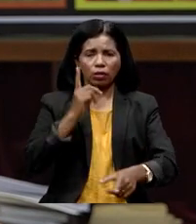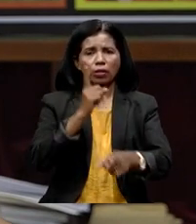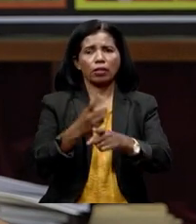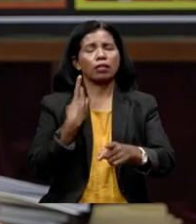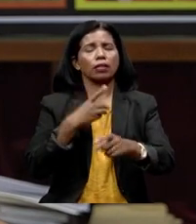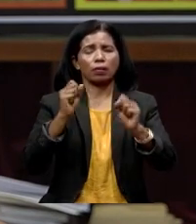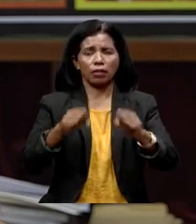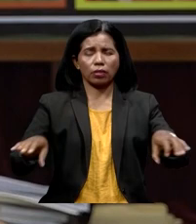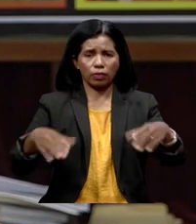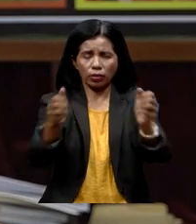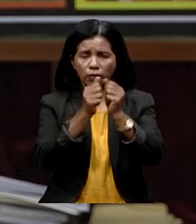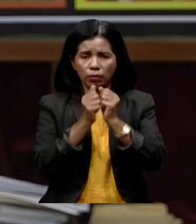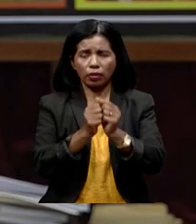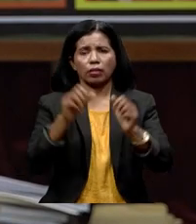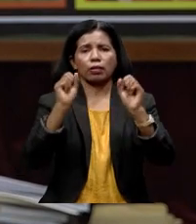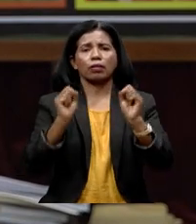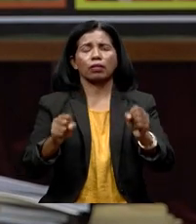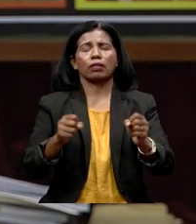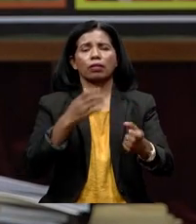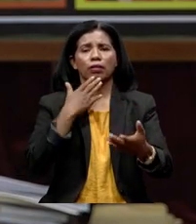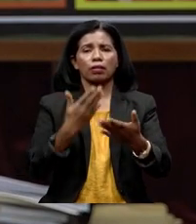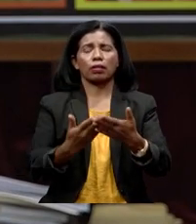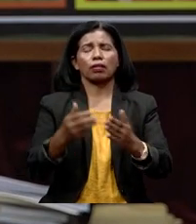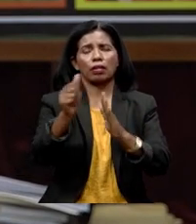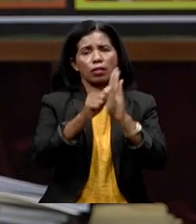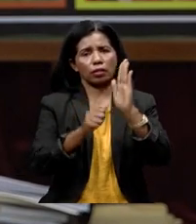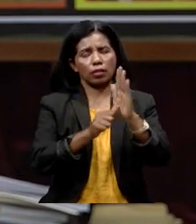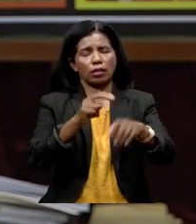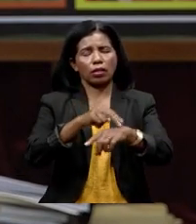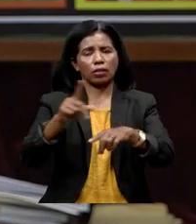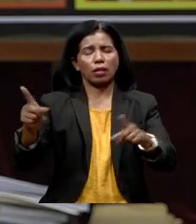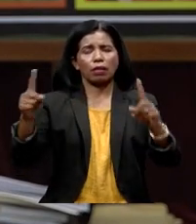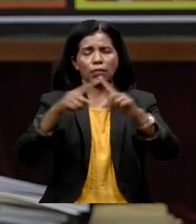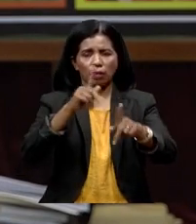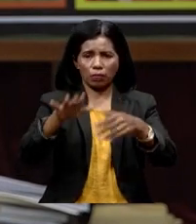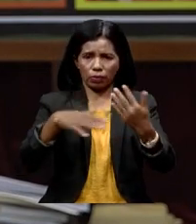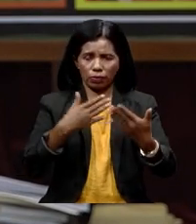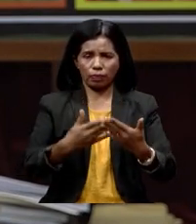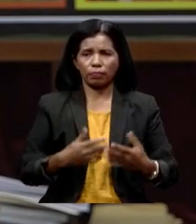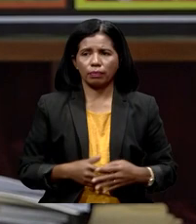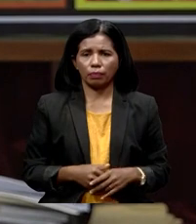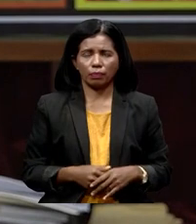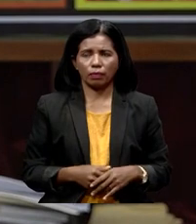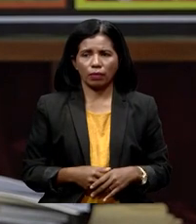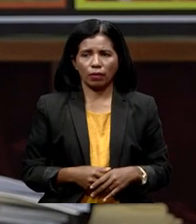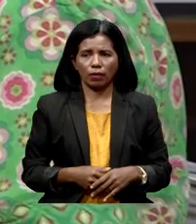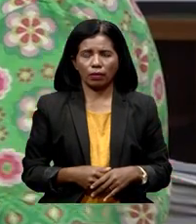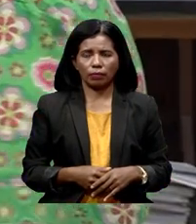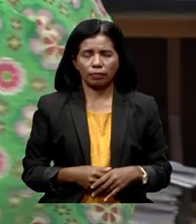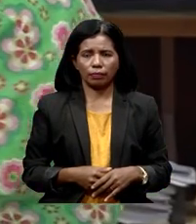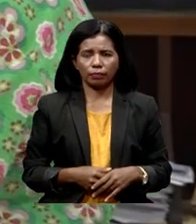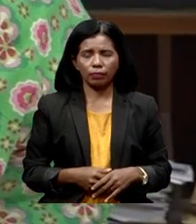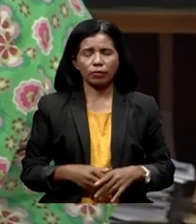bele serviço hamutu, atu bele progressa iha agenda nacional ba comunidade toma. It's in the national agenda for the whole community.